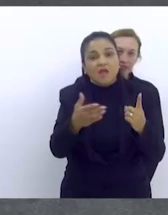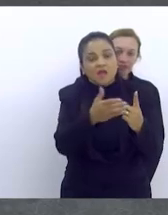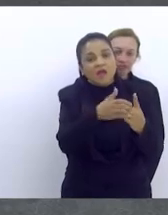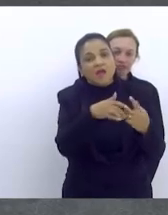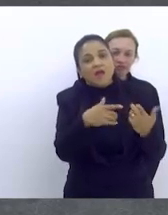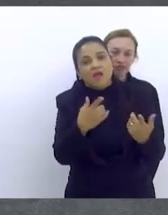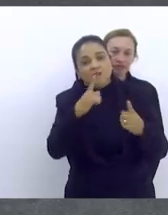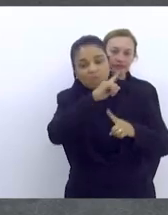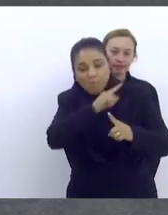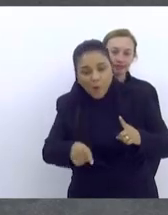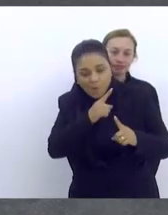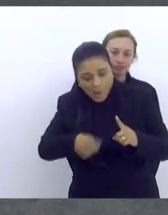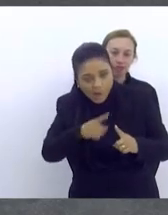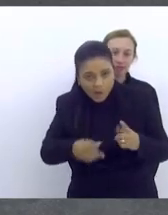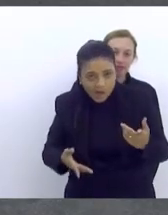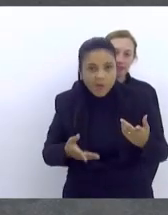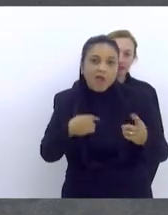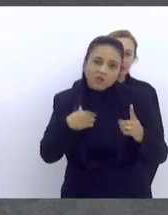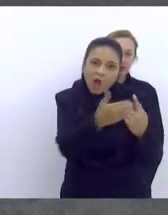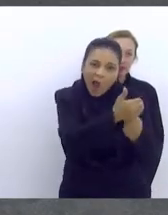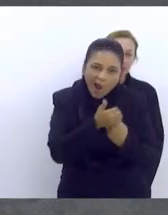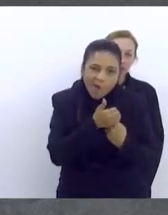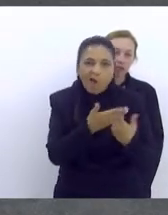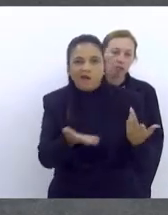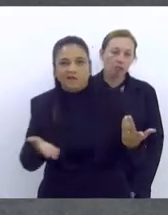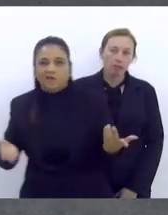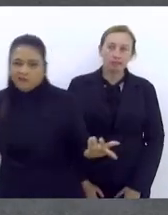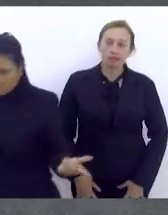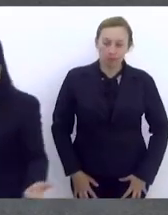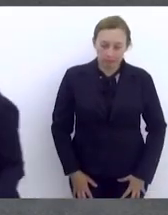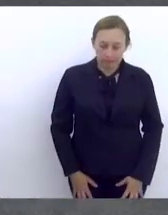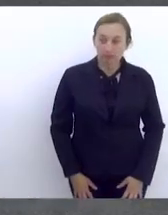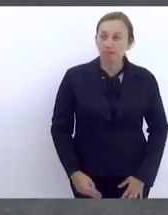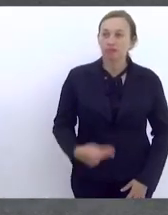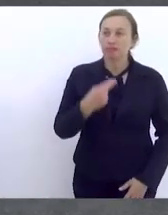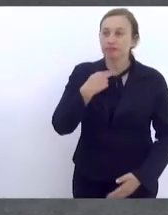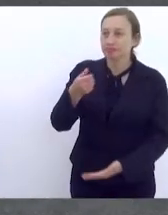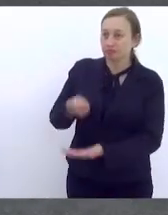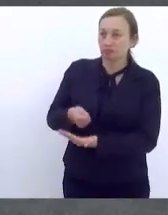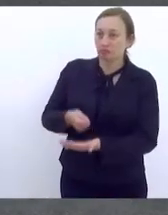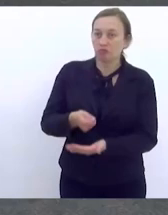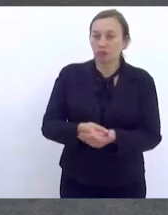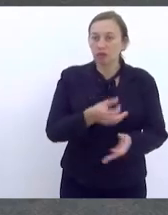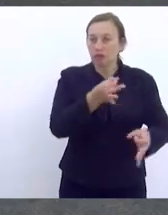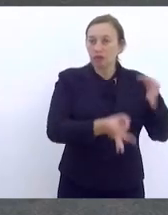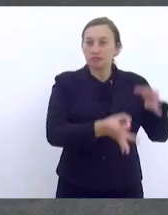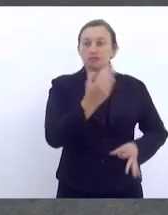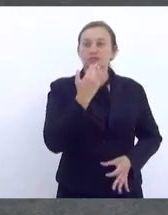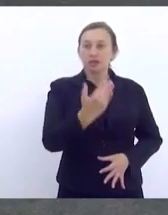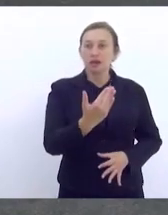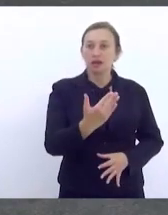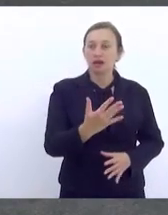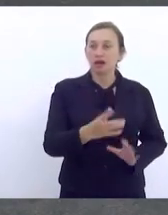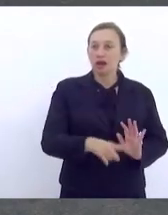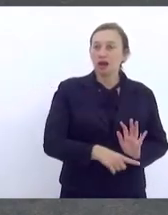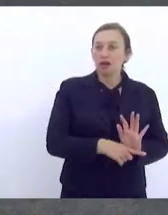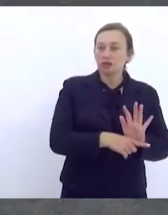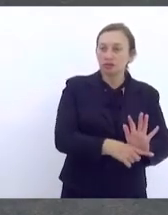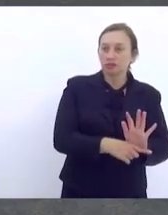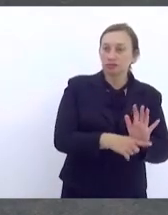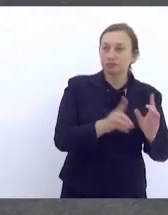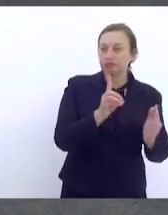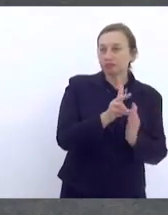então ali a gente não pode fazer cumprir uma decisão judicial seja ela favorável à aldeia ou seja contrária